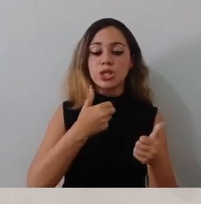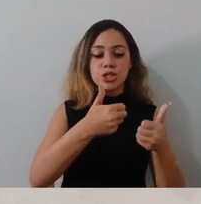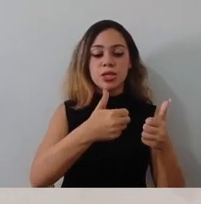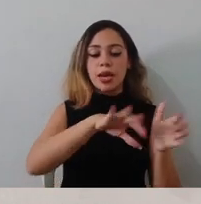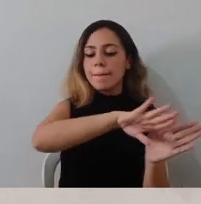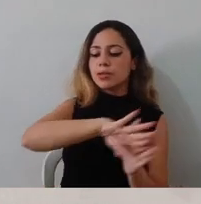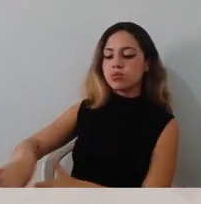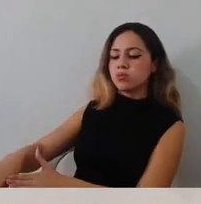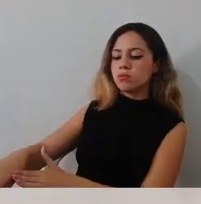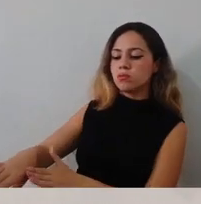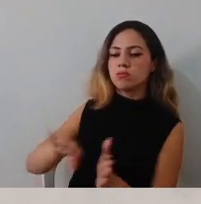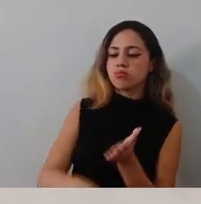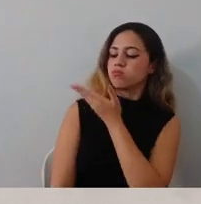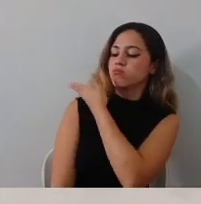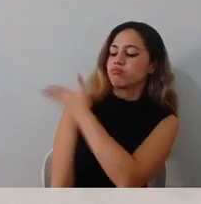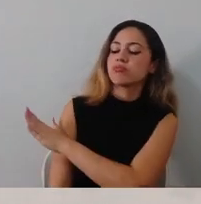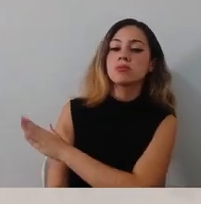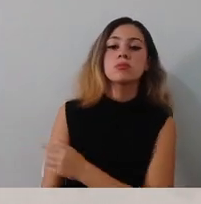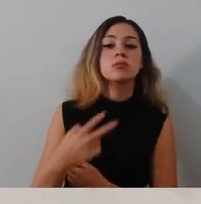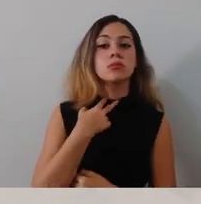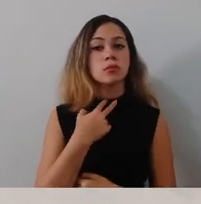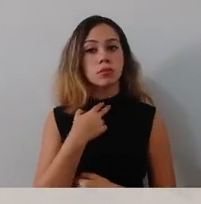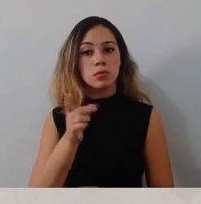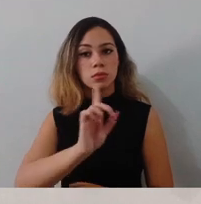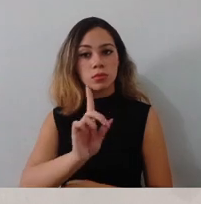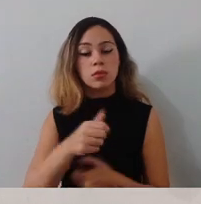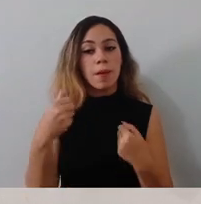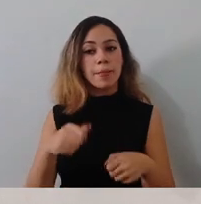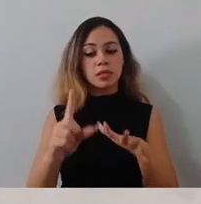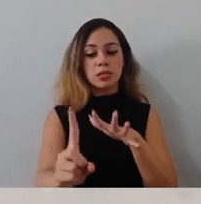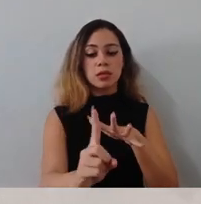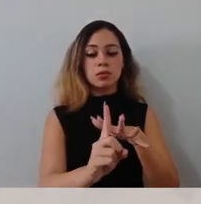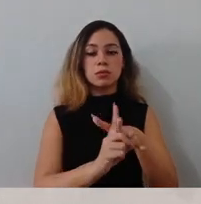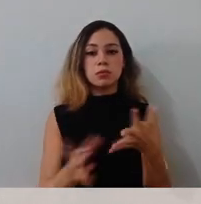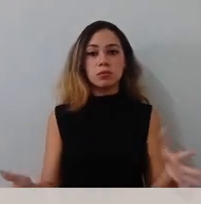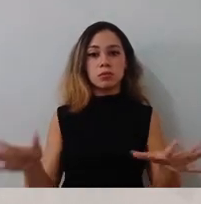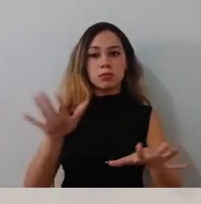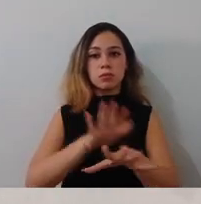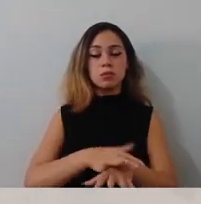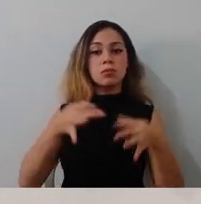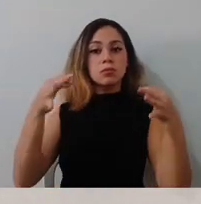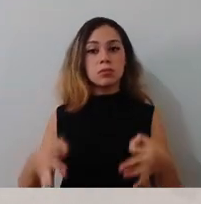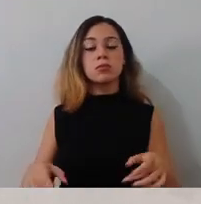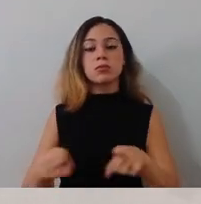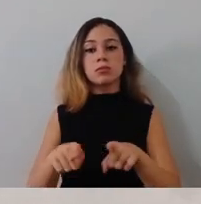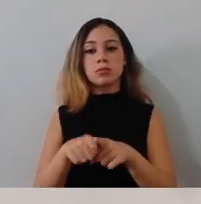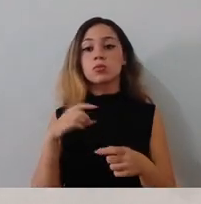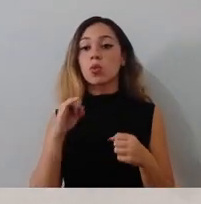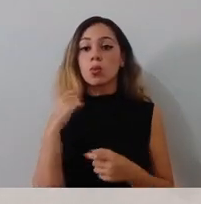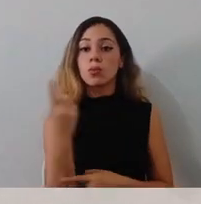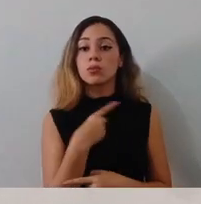ser discriminadas, elas têm que ter a dignidade da pessoa humana, elas precisam ser tratadas como nós. Quando